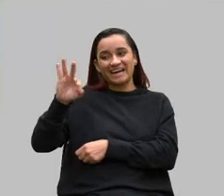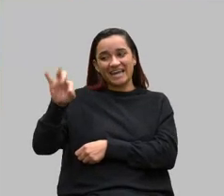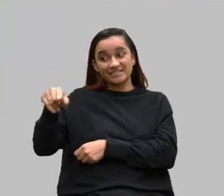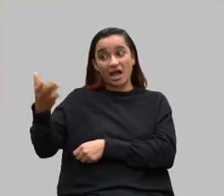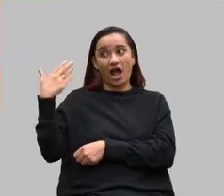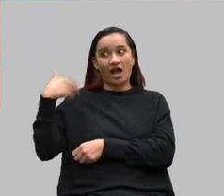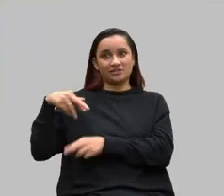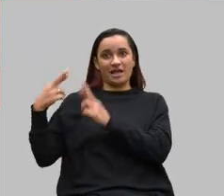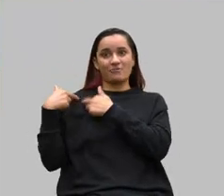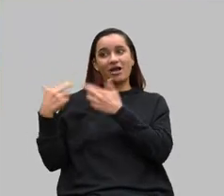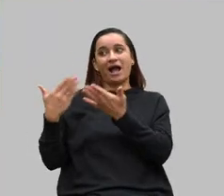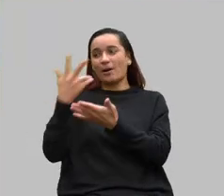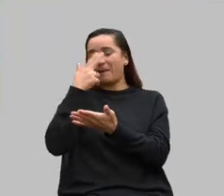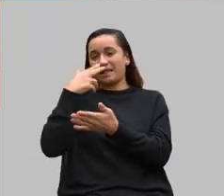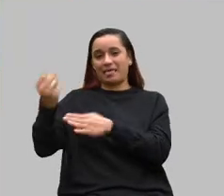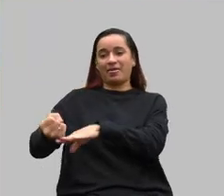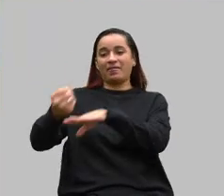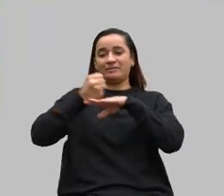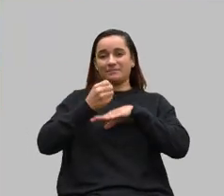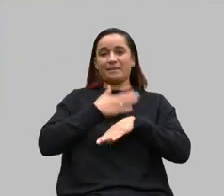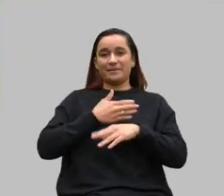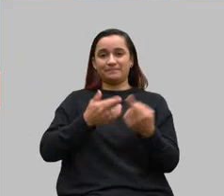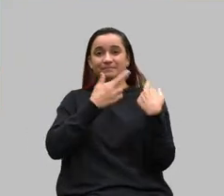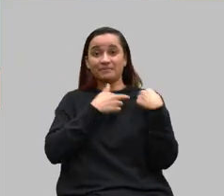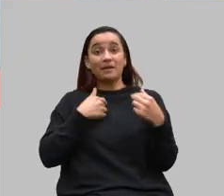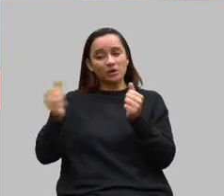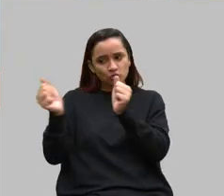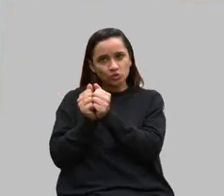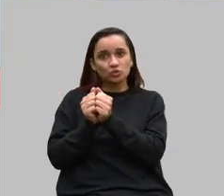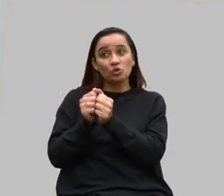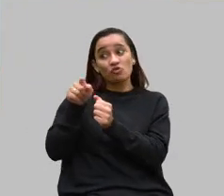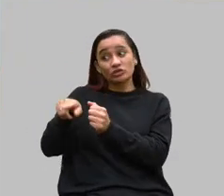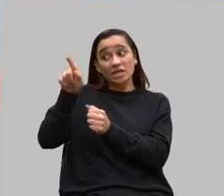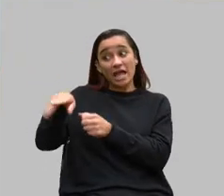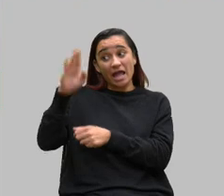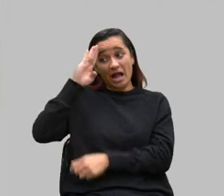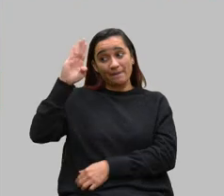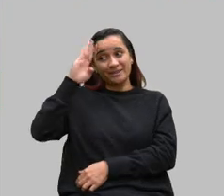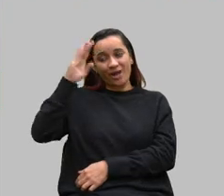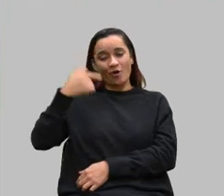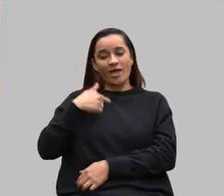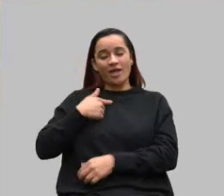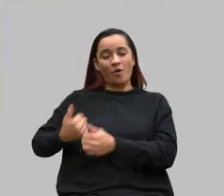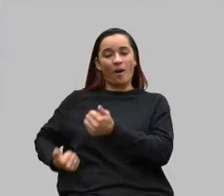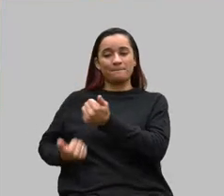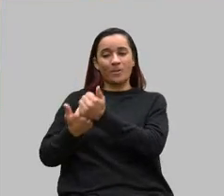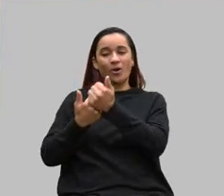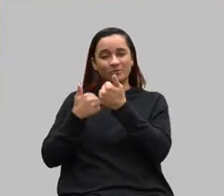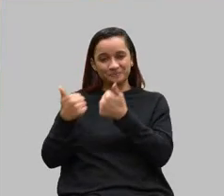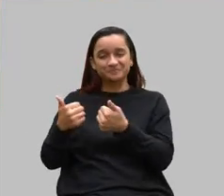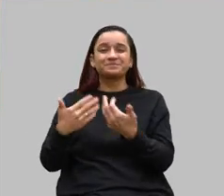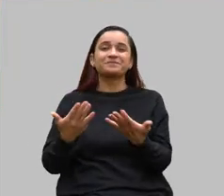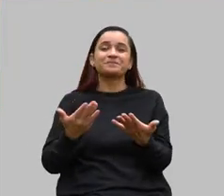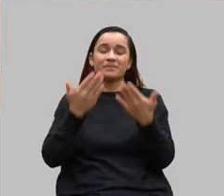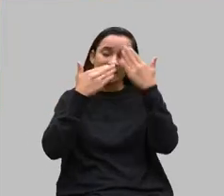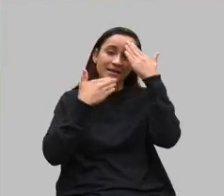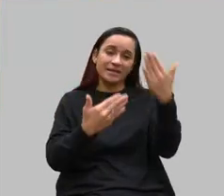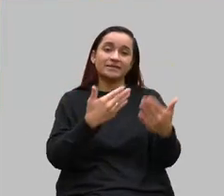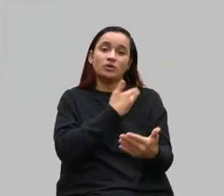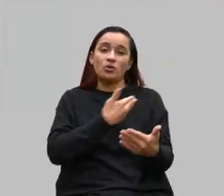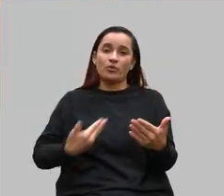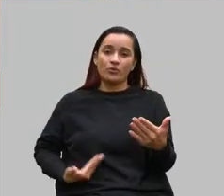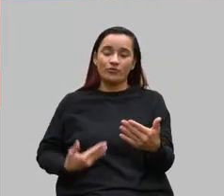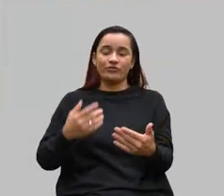soldada vou continuar no trabalho junto com você mas vou ser o nosso Capitão Quero Agradecer né ao governo de Minas ao secretário